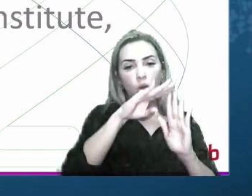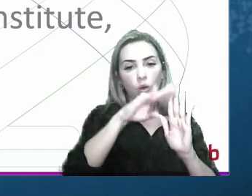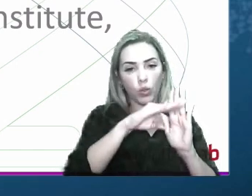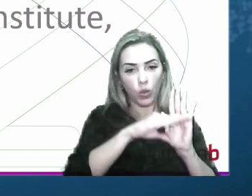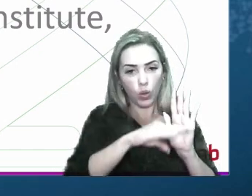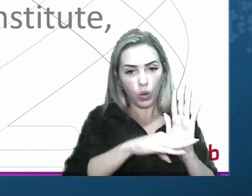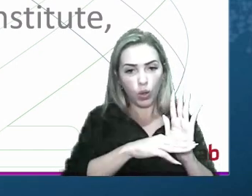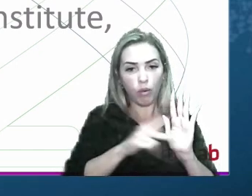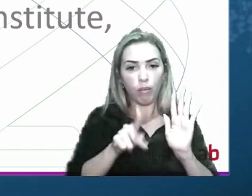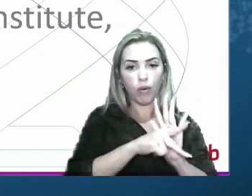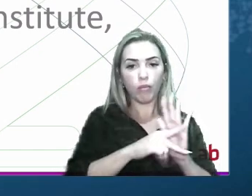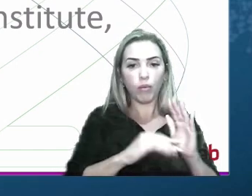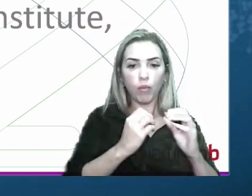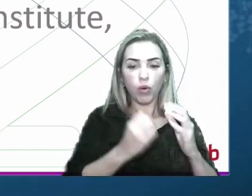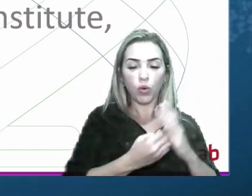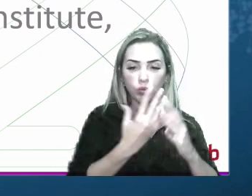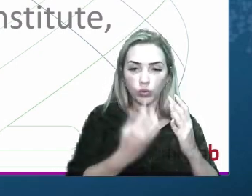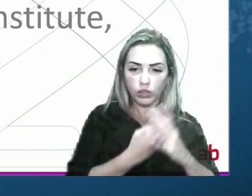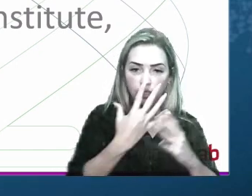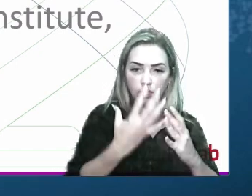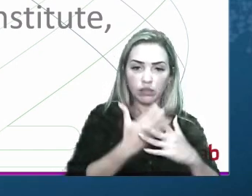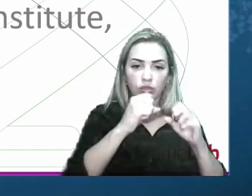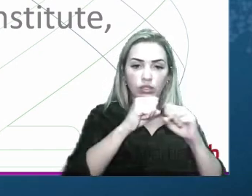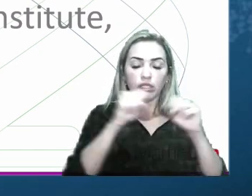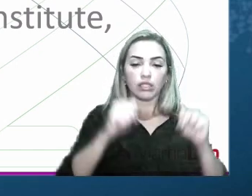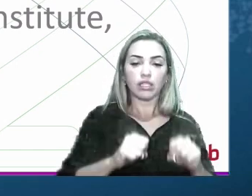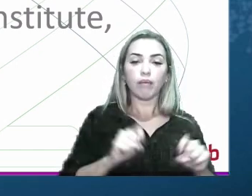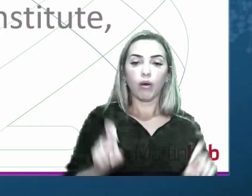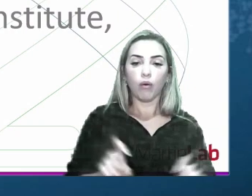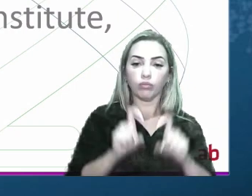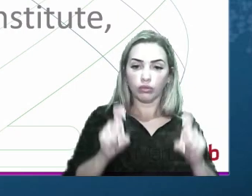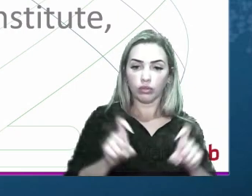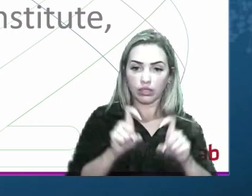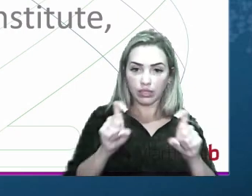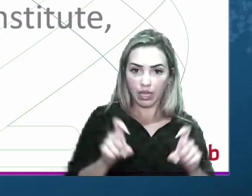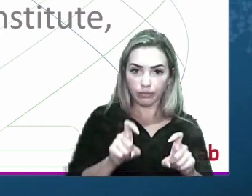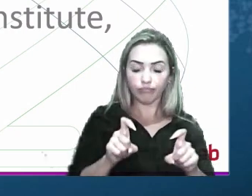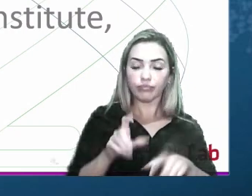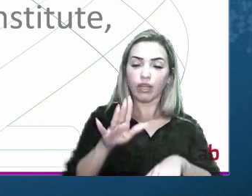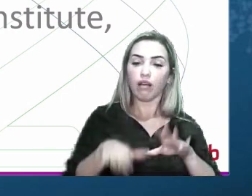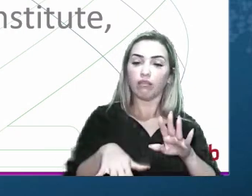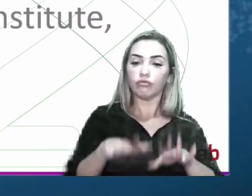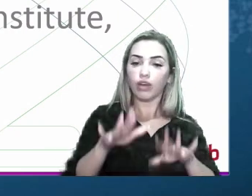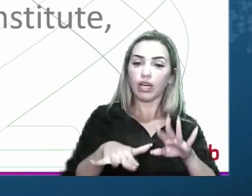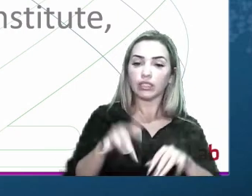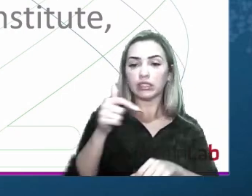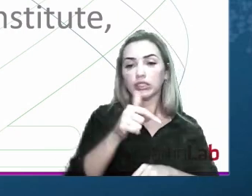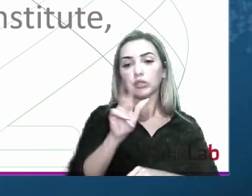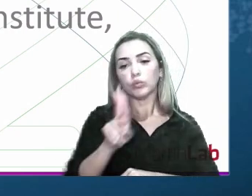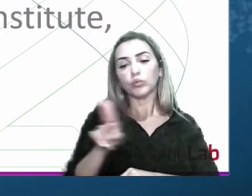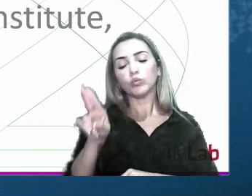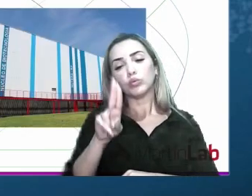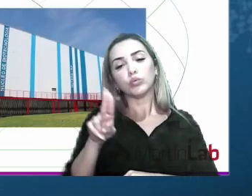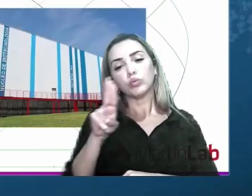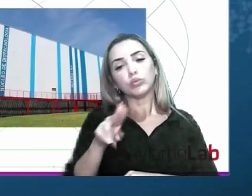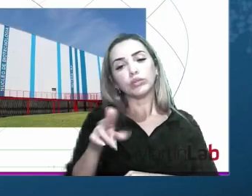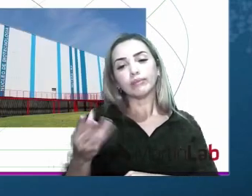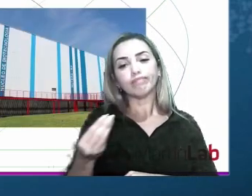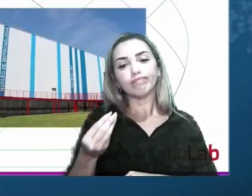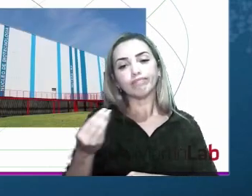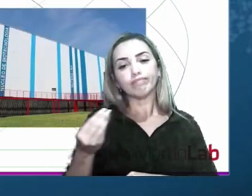de produção baseado no sistema automatizado, e às vezes eles usam